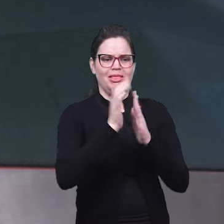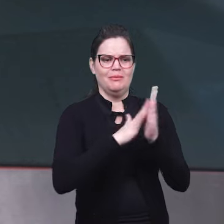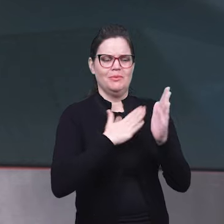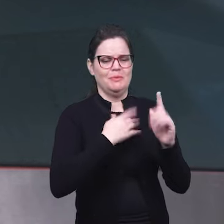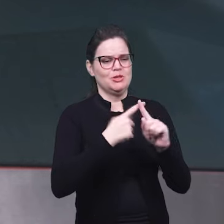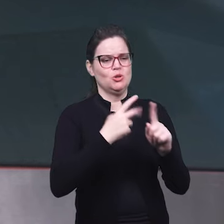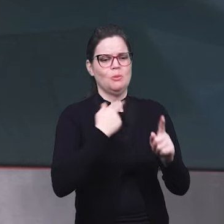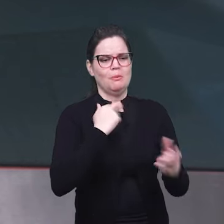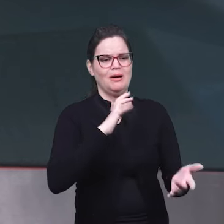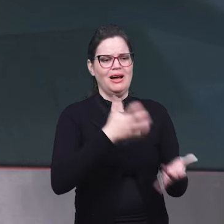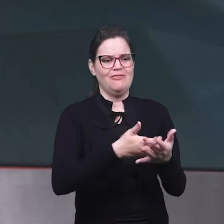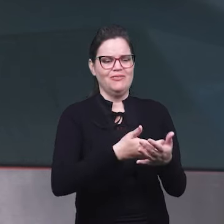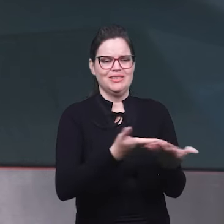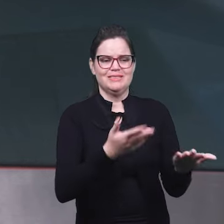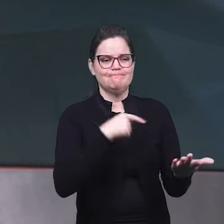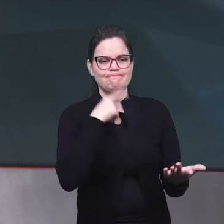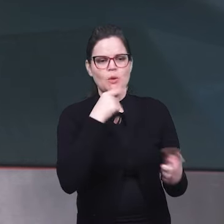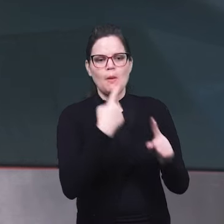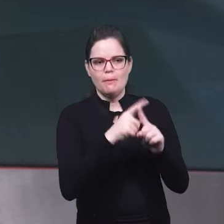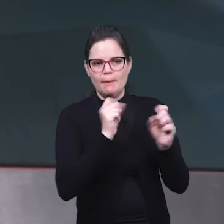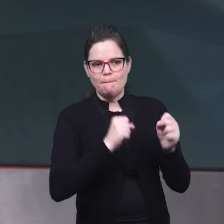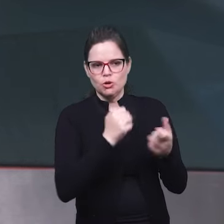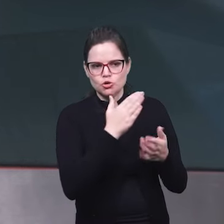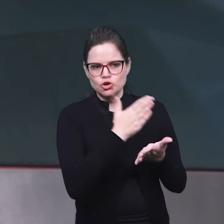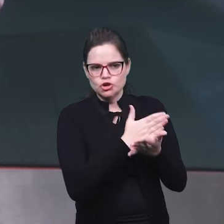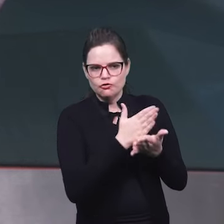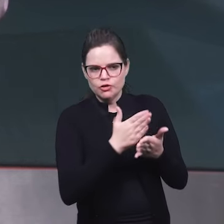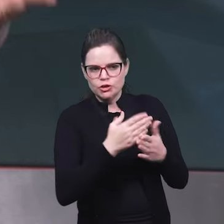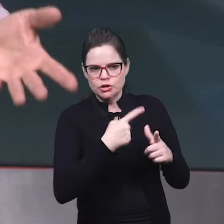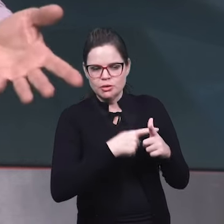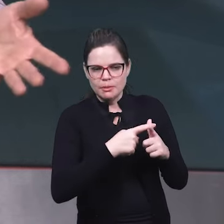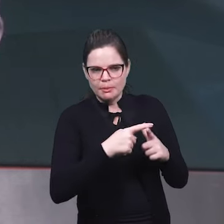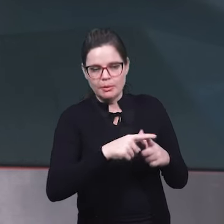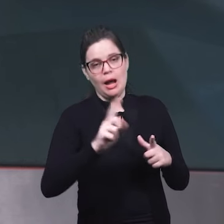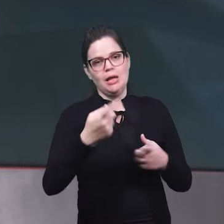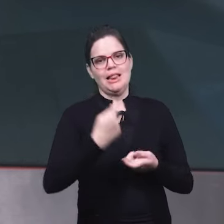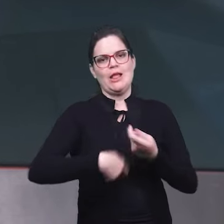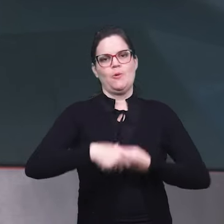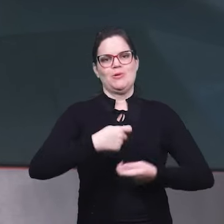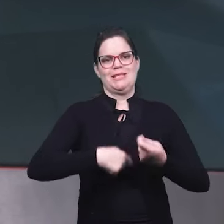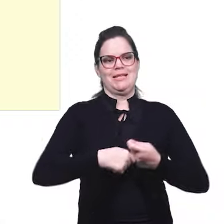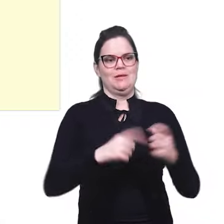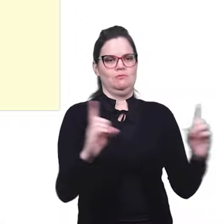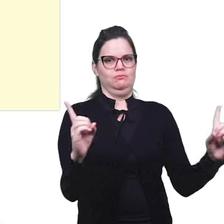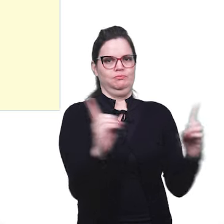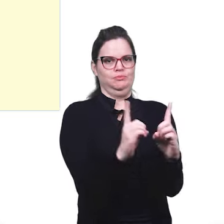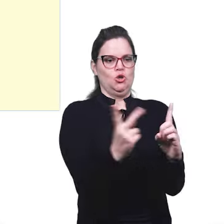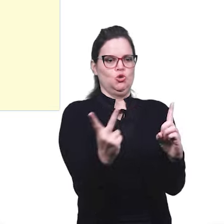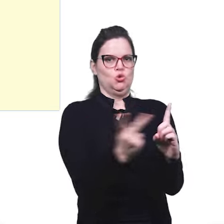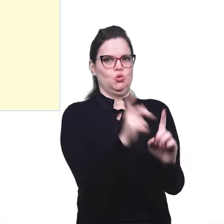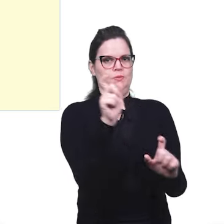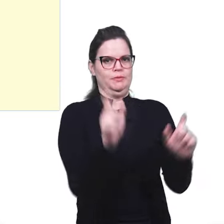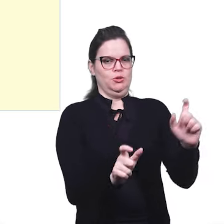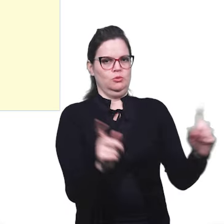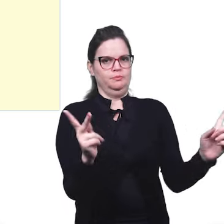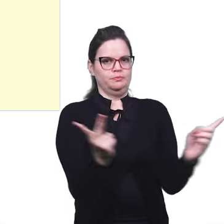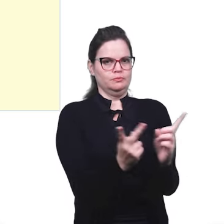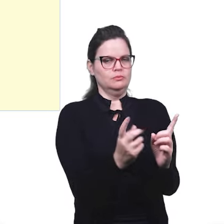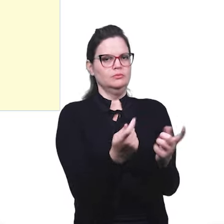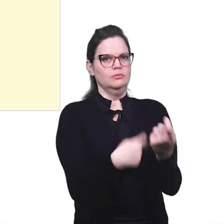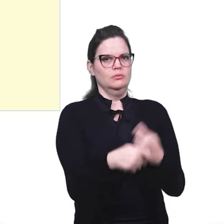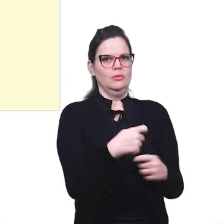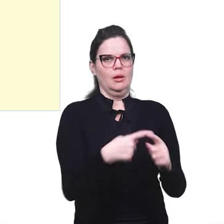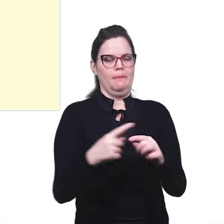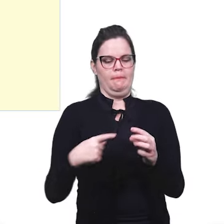vista, mas eu posso te pagar de tantas vezes. Aí você fez uma negociação, mas não tem como fazer nem financiamento,